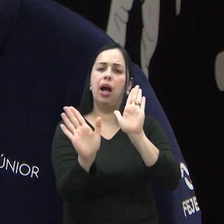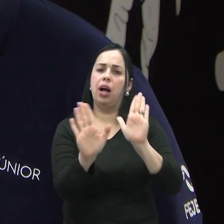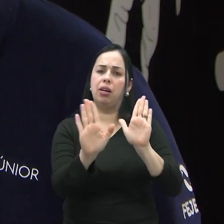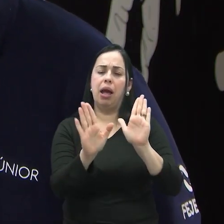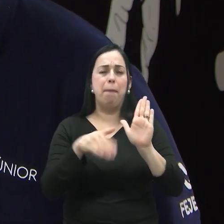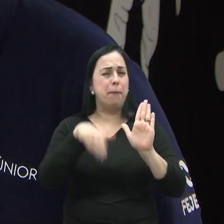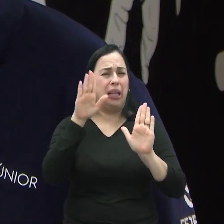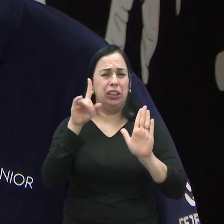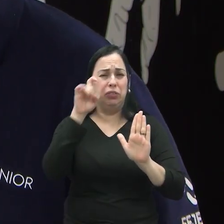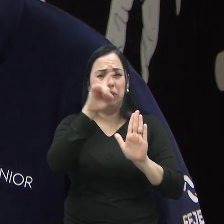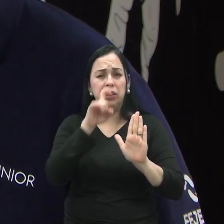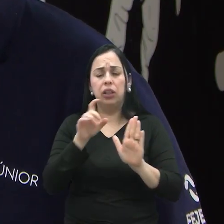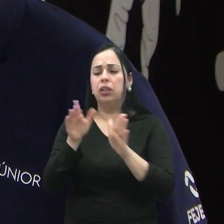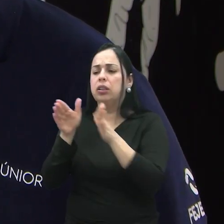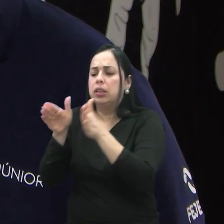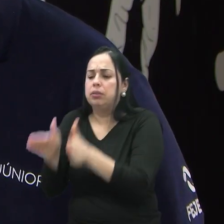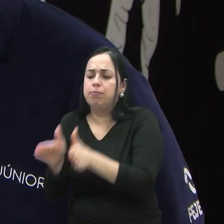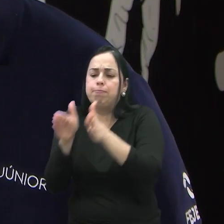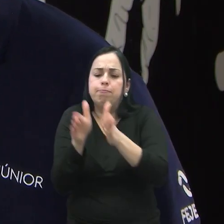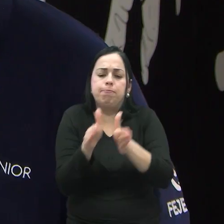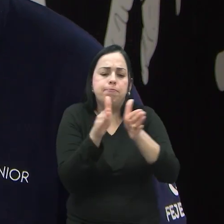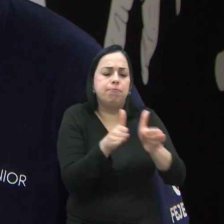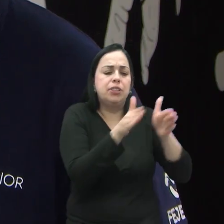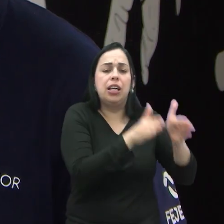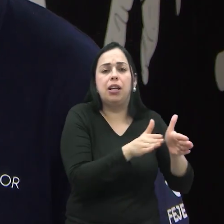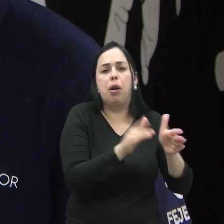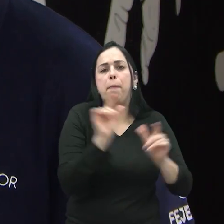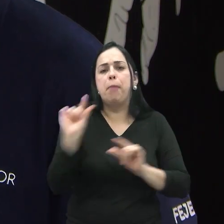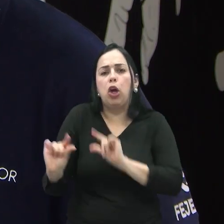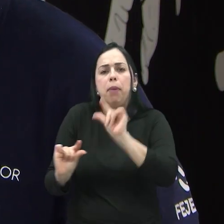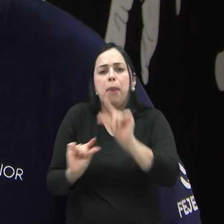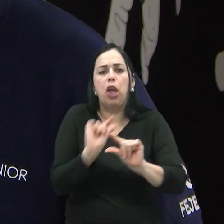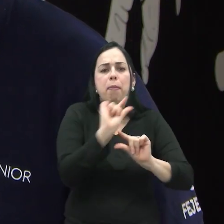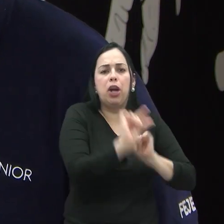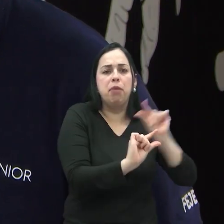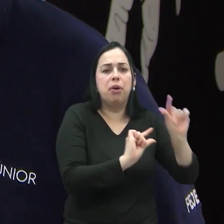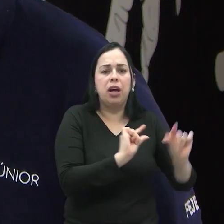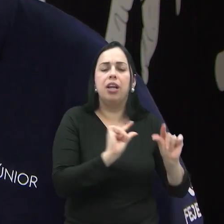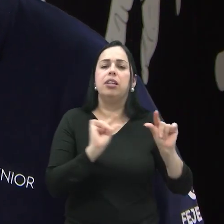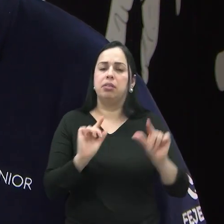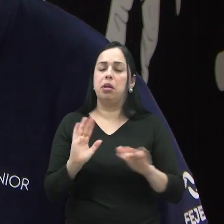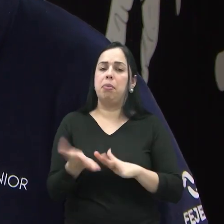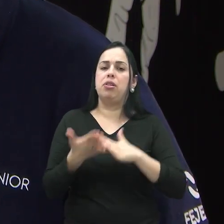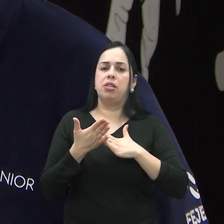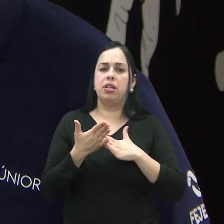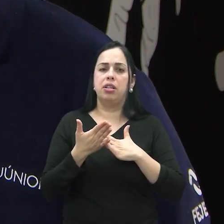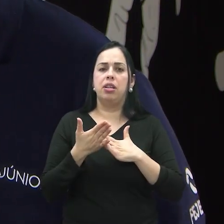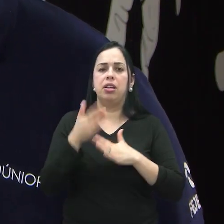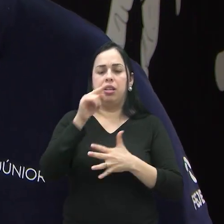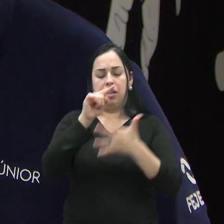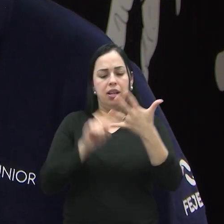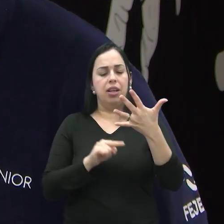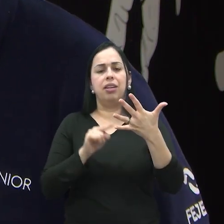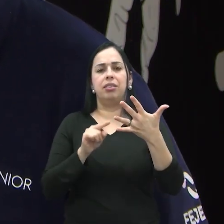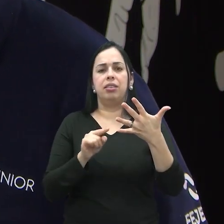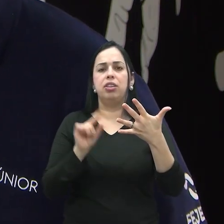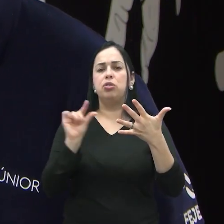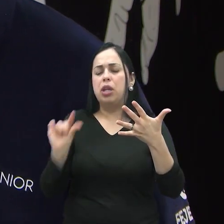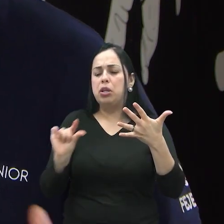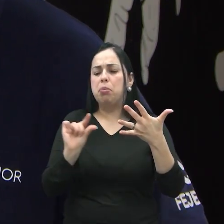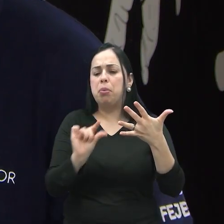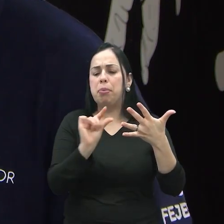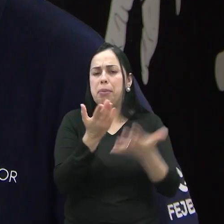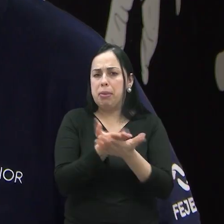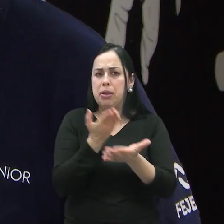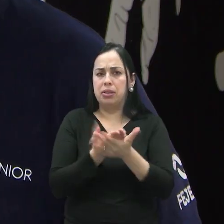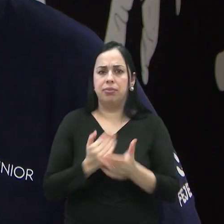muito mais difícil você conseguir conceber isso do que conceber, preciso fazer uma lista. Então, eu acho que isso foi me ajudando e acabou que nos meus últimos anos eu acabei estudando